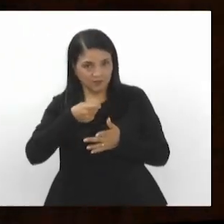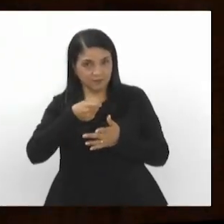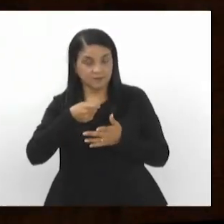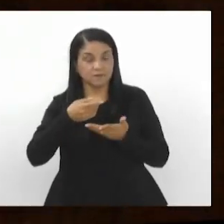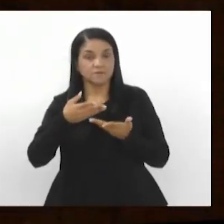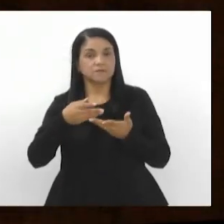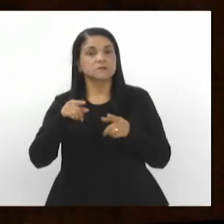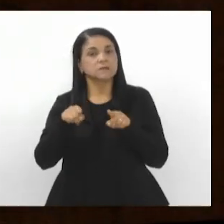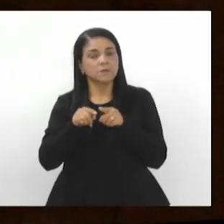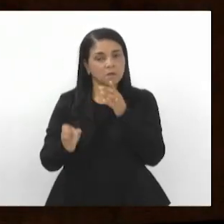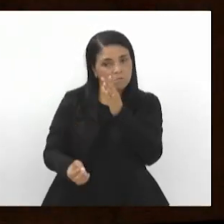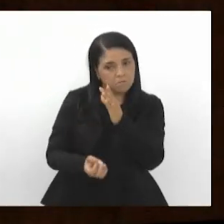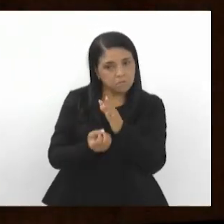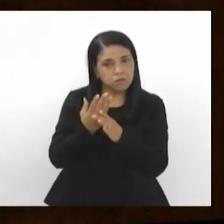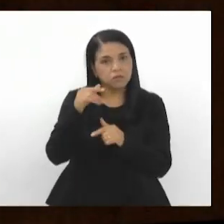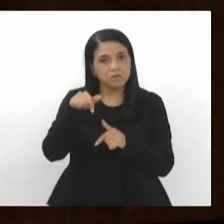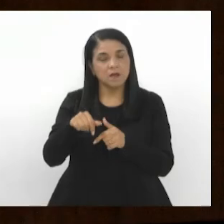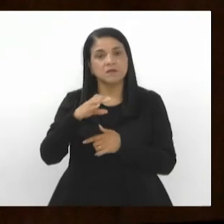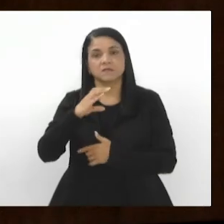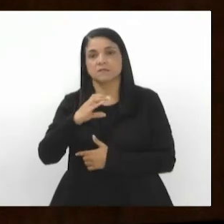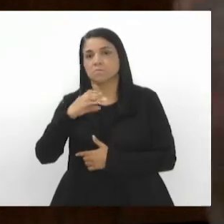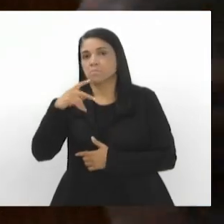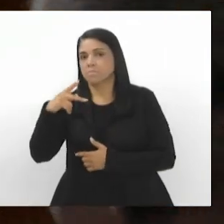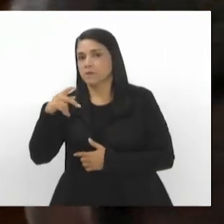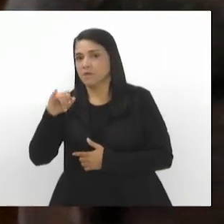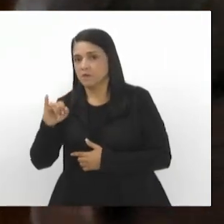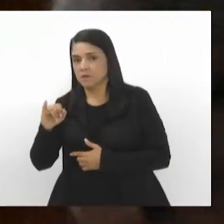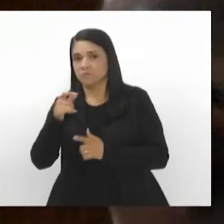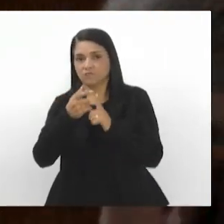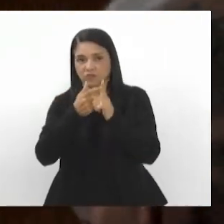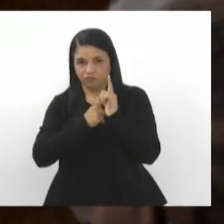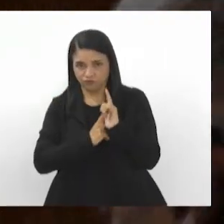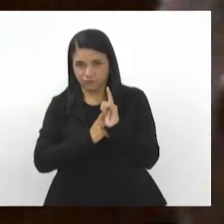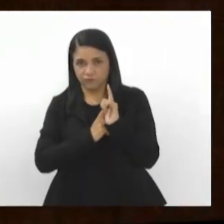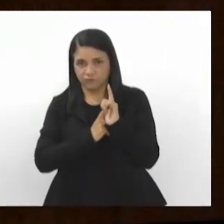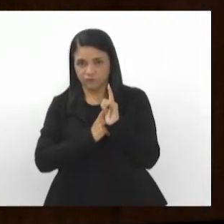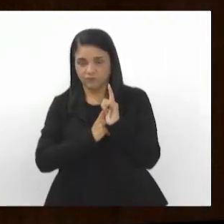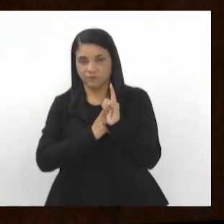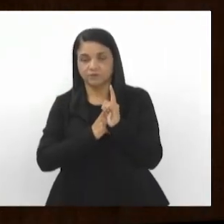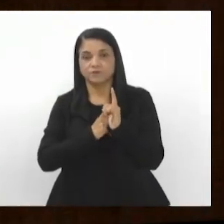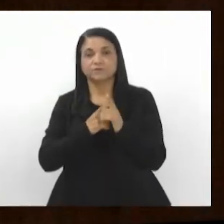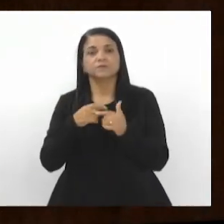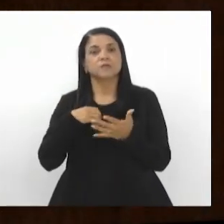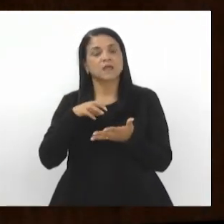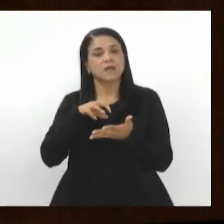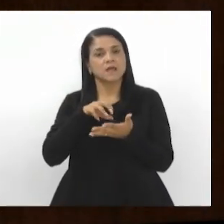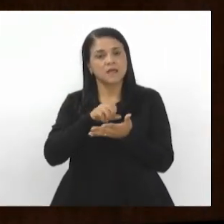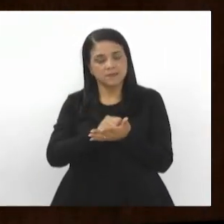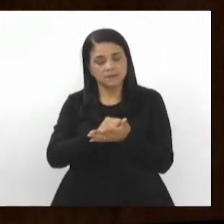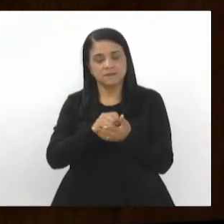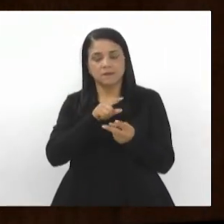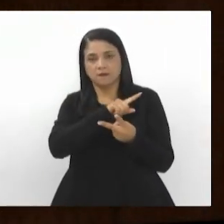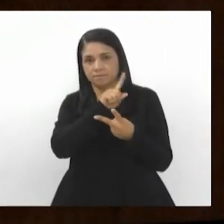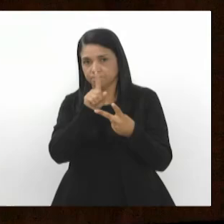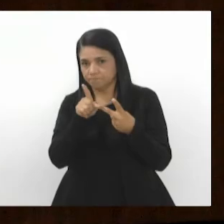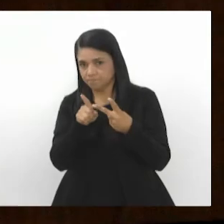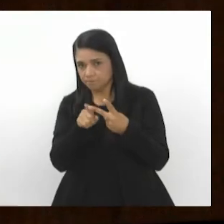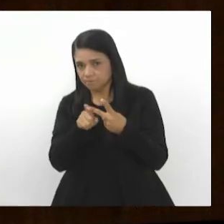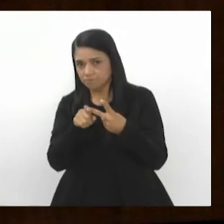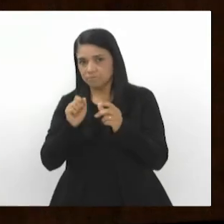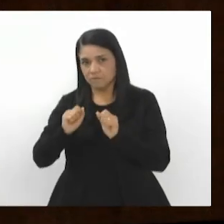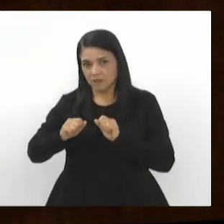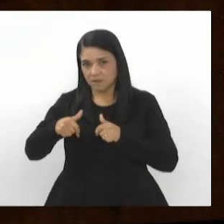aqui implantou a CPI da dívida. Queria registrar também a ação